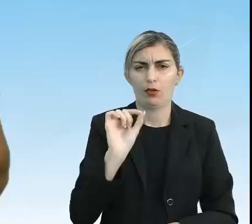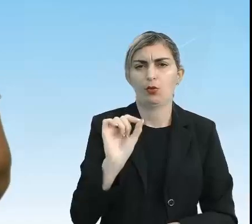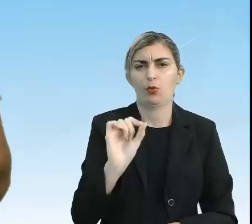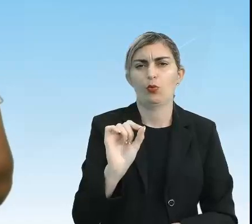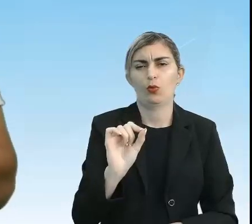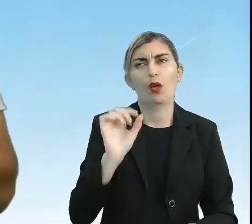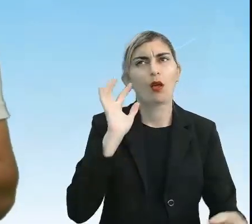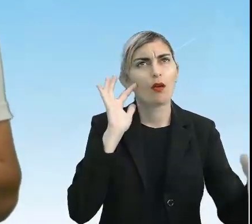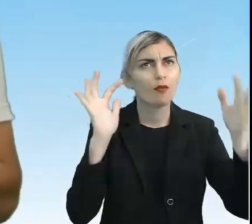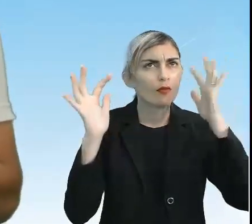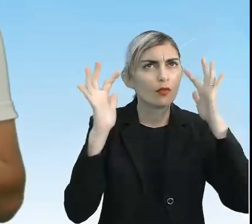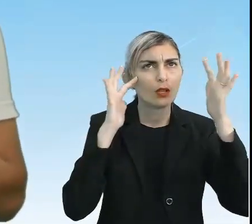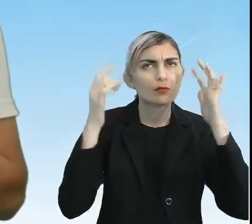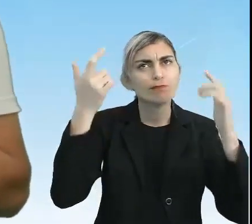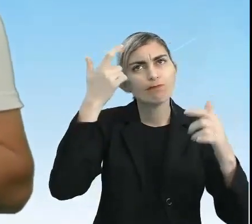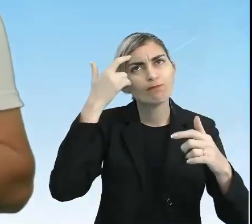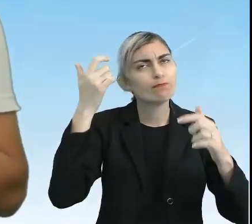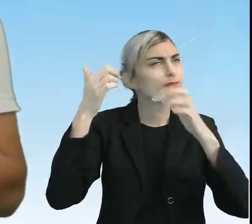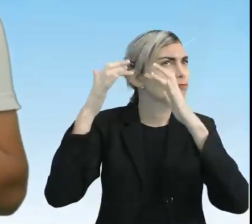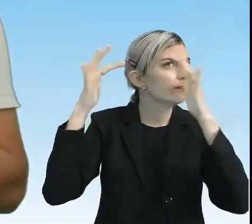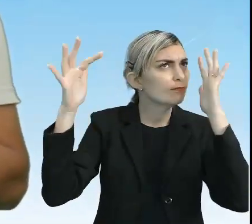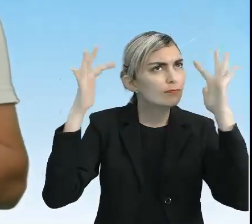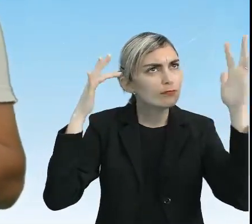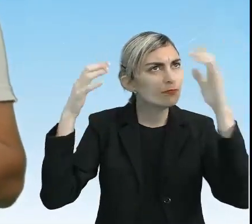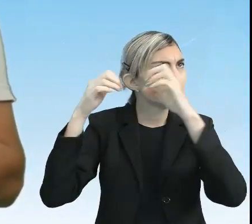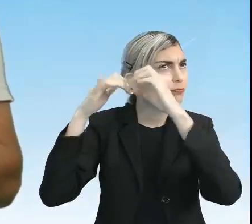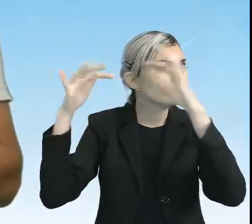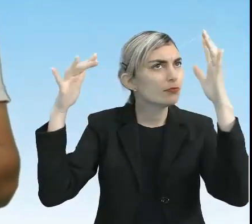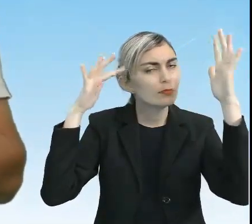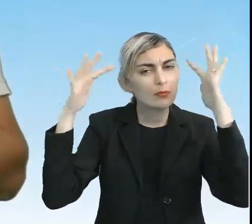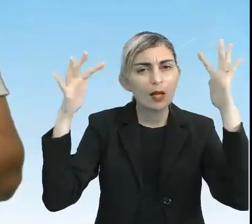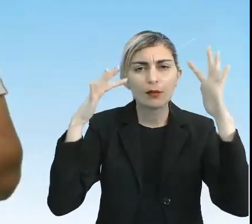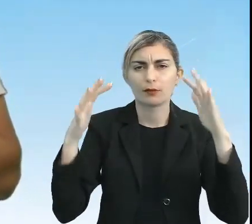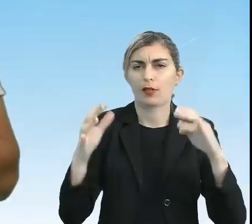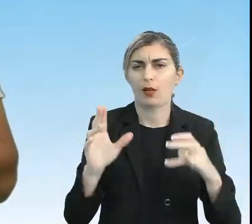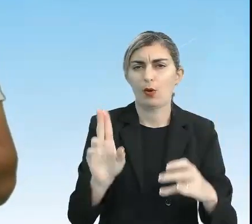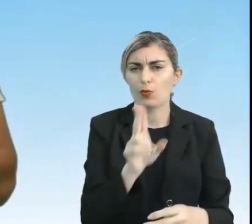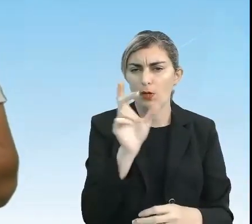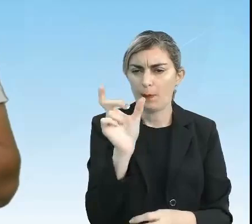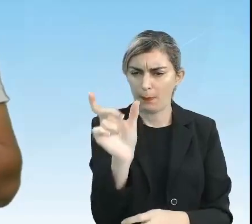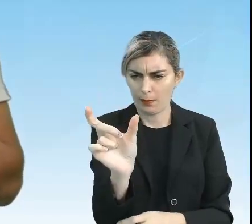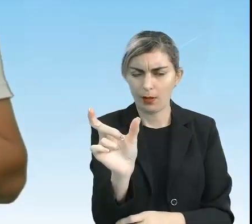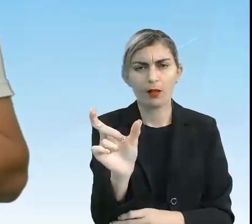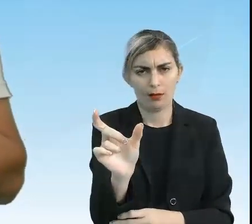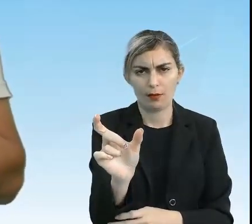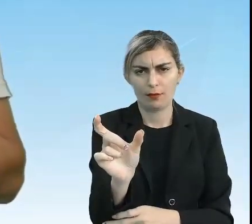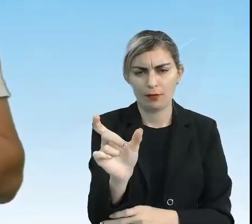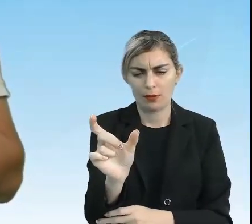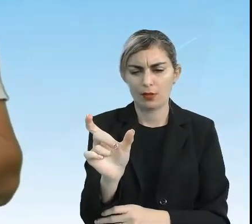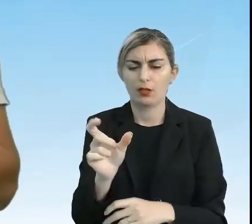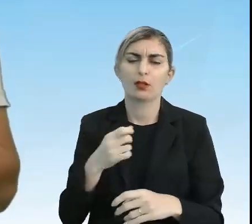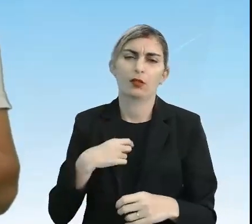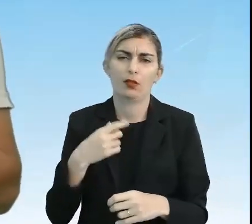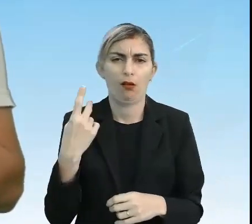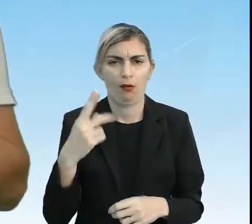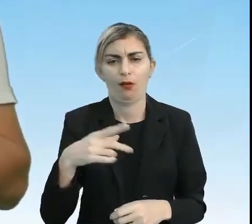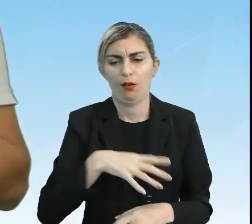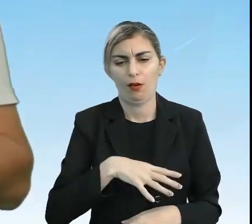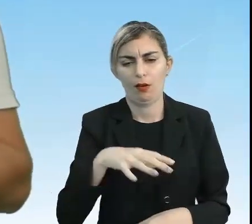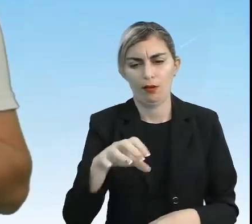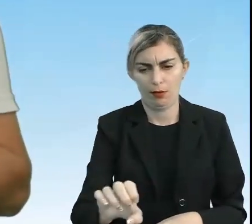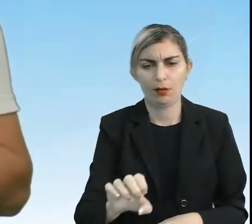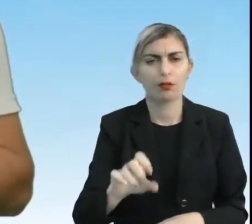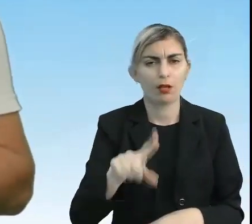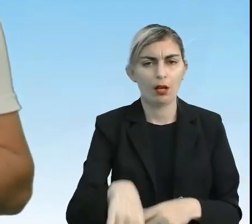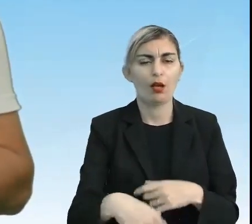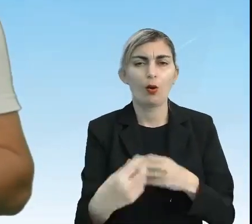da reflexão, da racionalidade. E eu usaria uma palavra de Spinoza. Eu diria que a ética, ela é